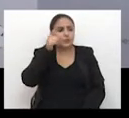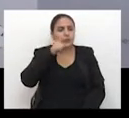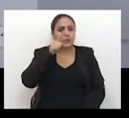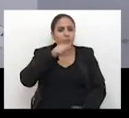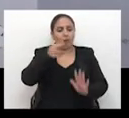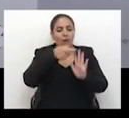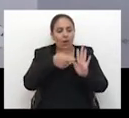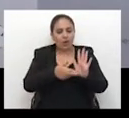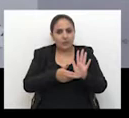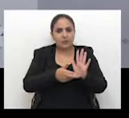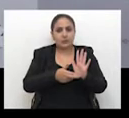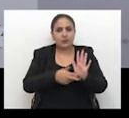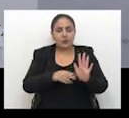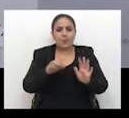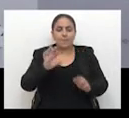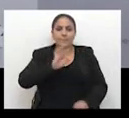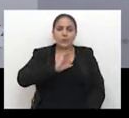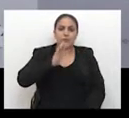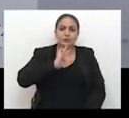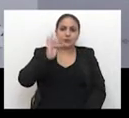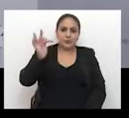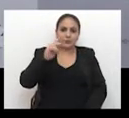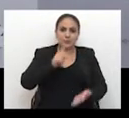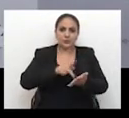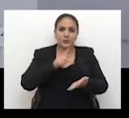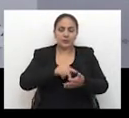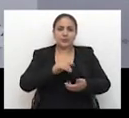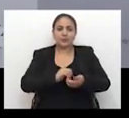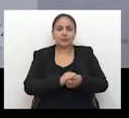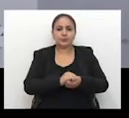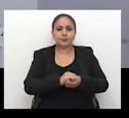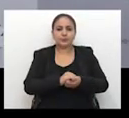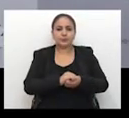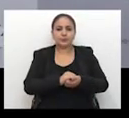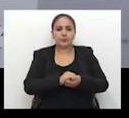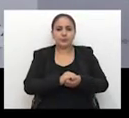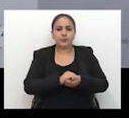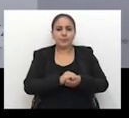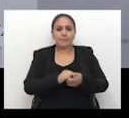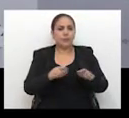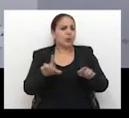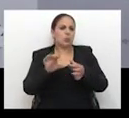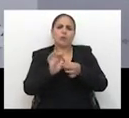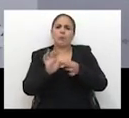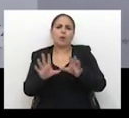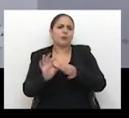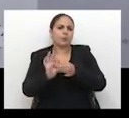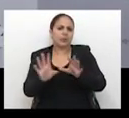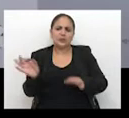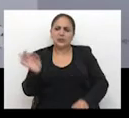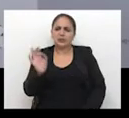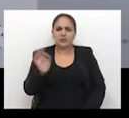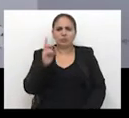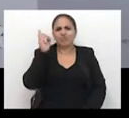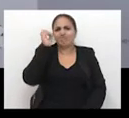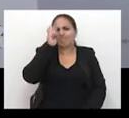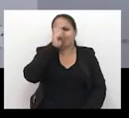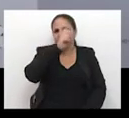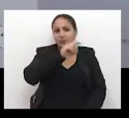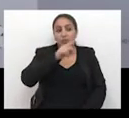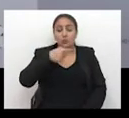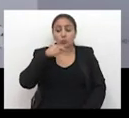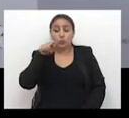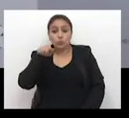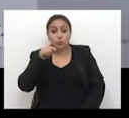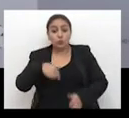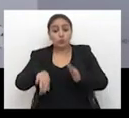discricionário na mão a da polícia federal na verdade na verdade né por ordem em âmbito nacional de não liberar o pós guerra mundial é muito